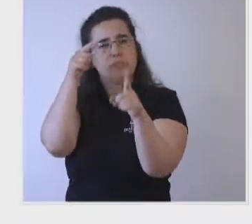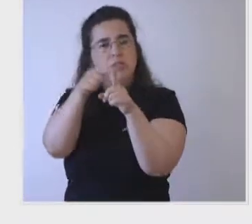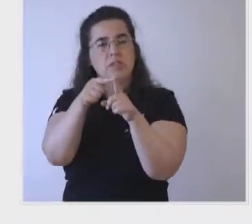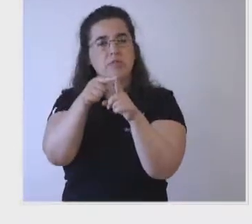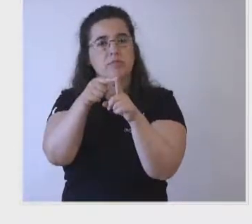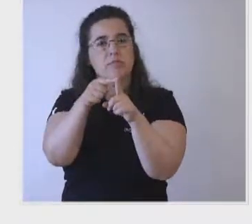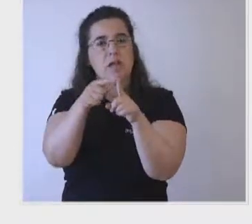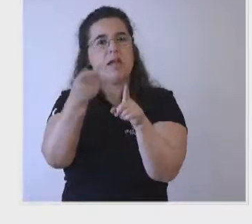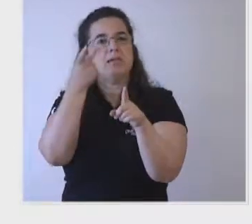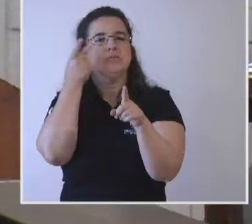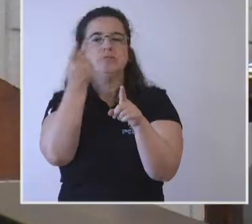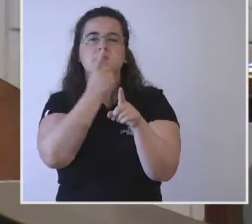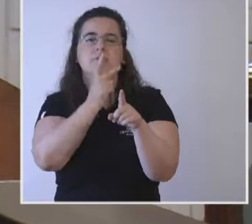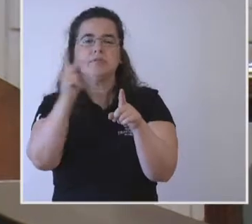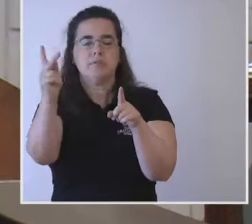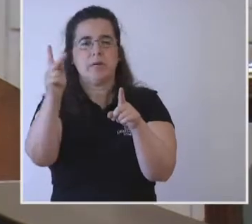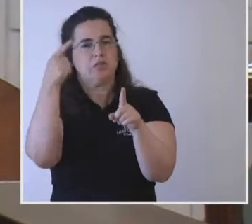mais essa missão.